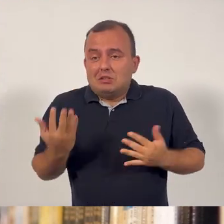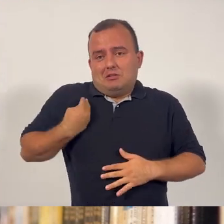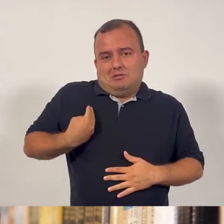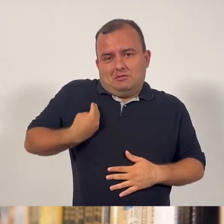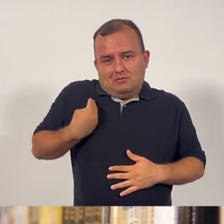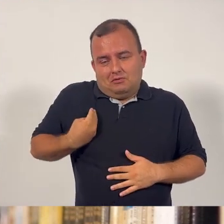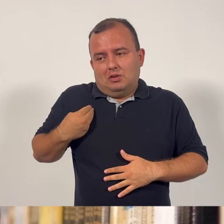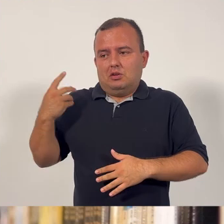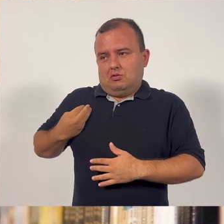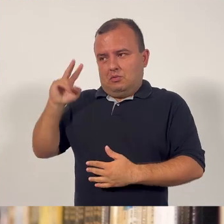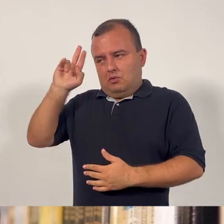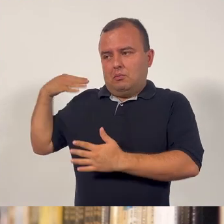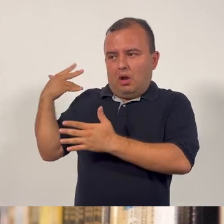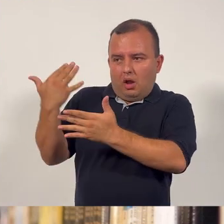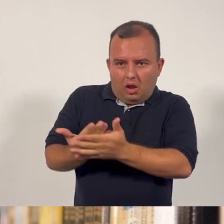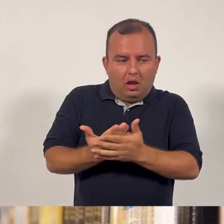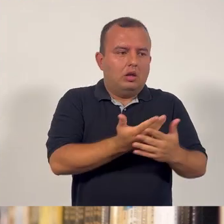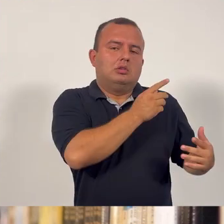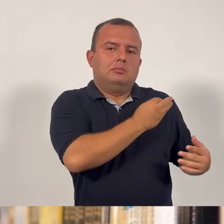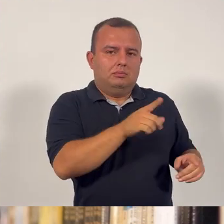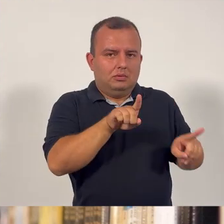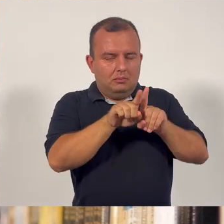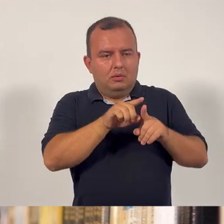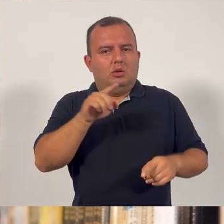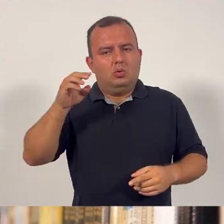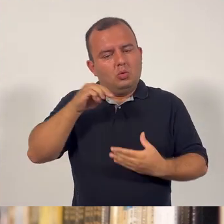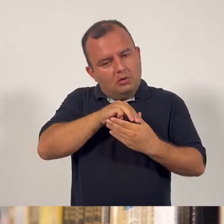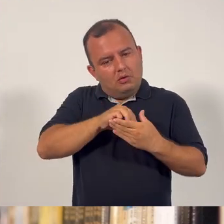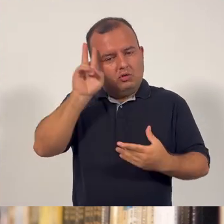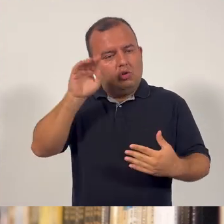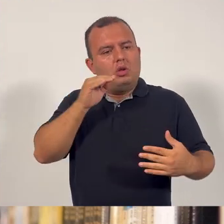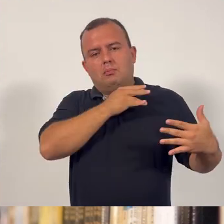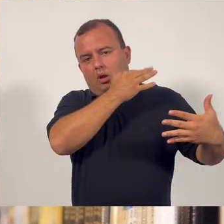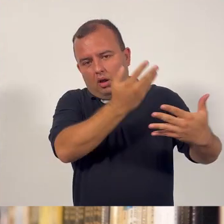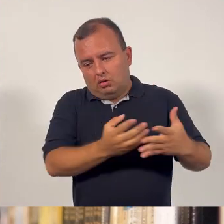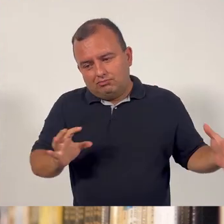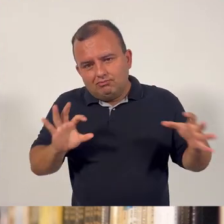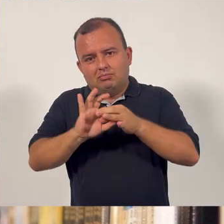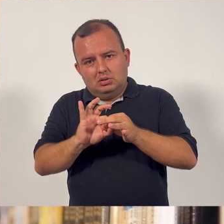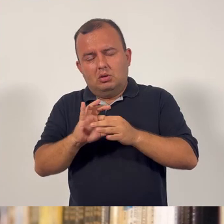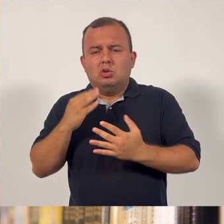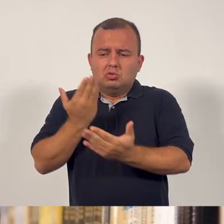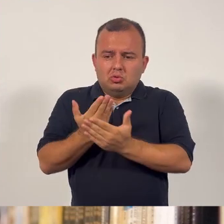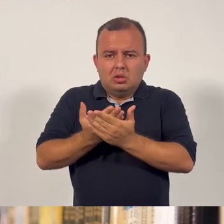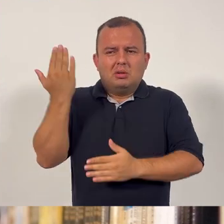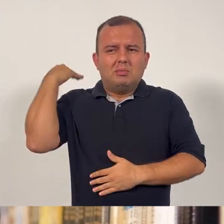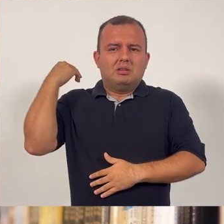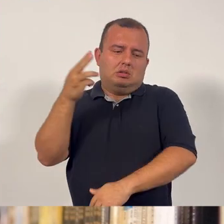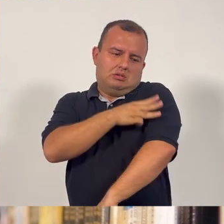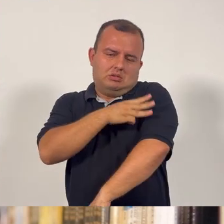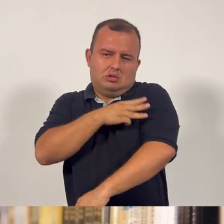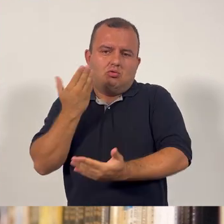de vida se confunde muito com a Univali. Eu estudei quando era FEPEV aqui, desde a terceira série. Eu vi